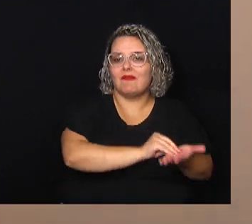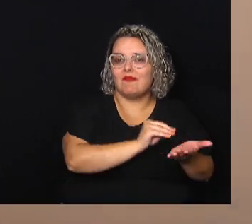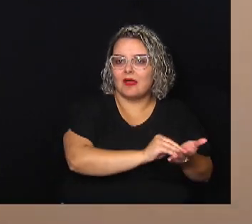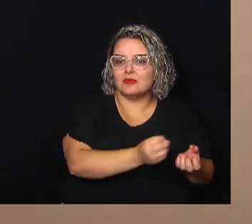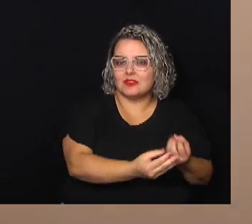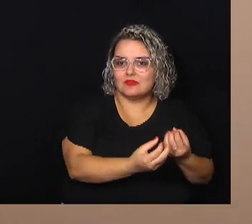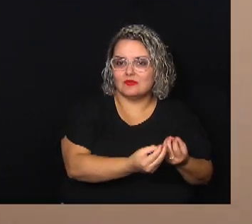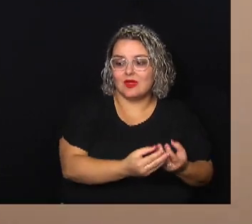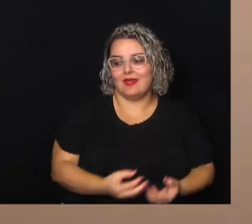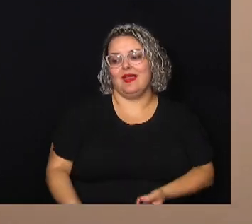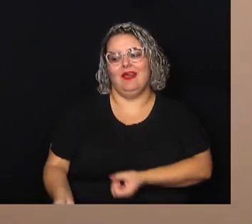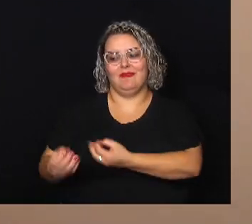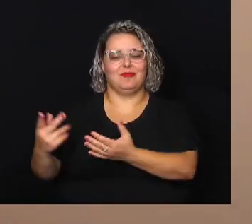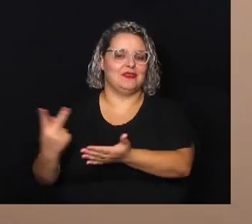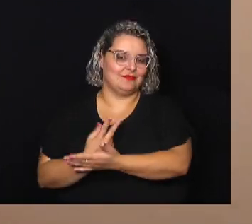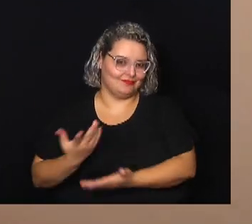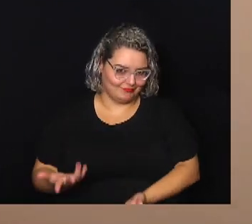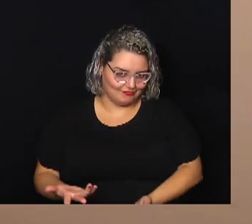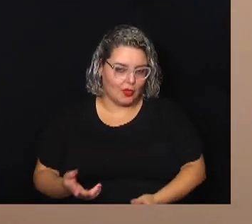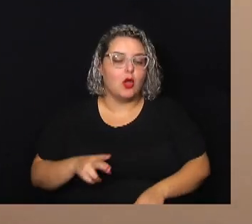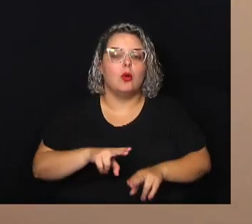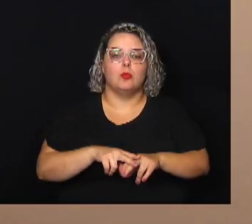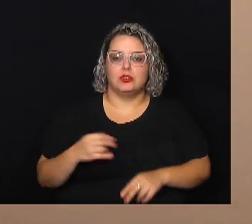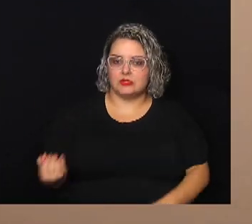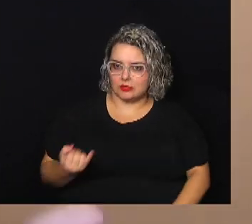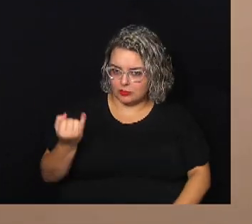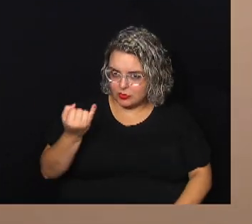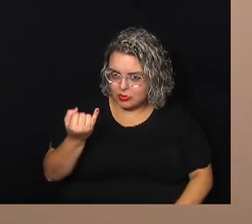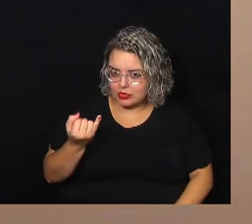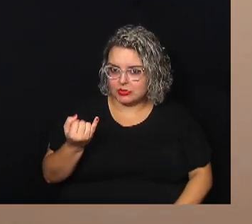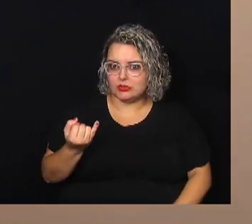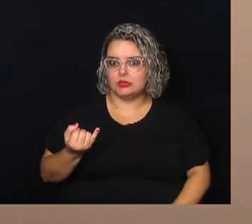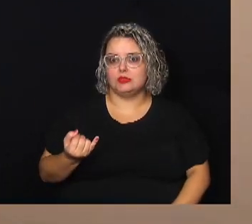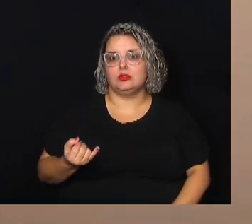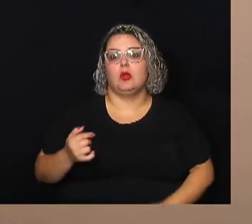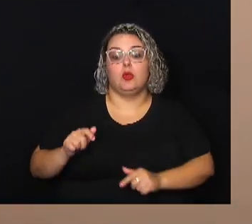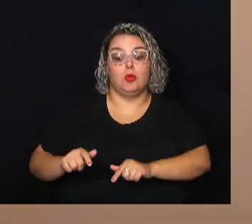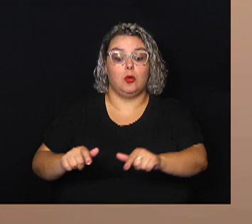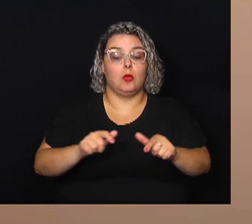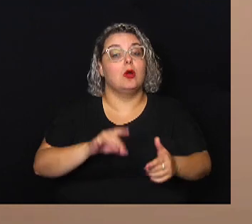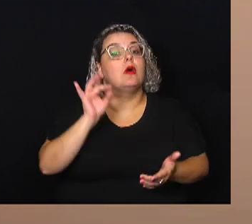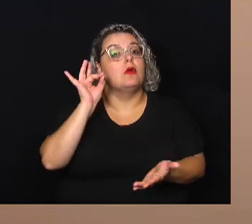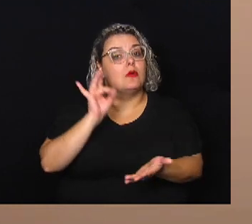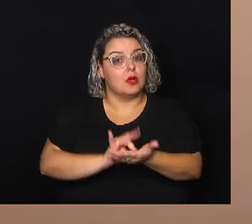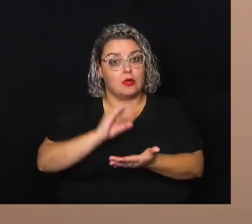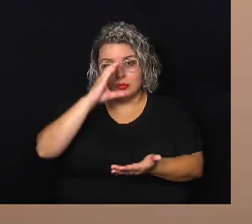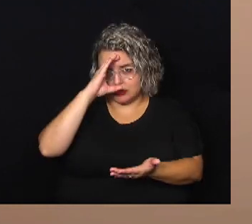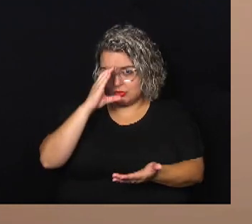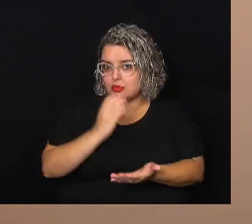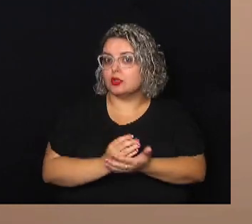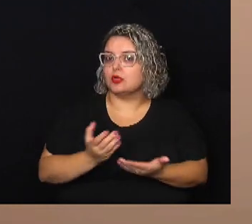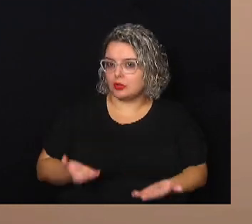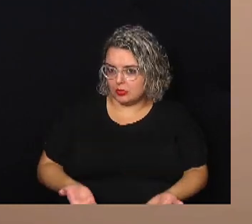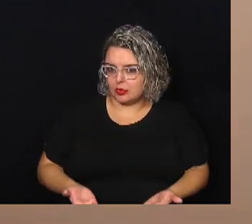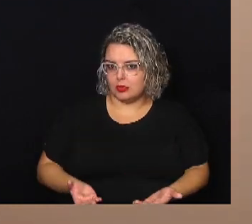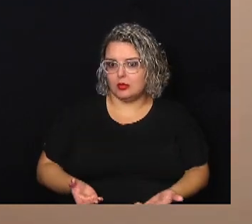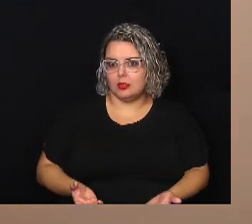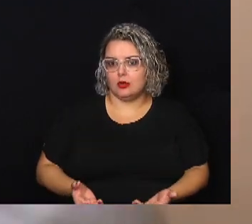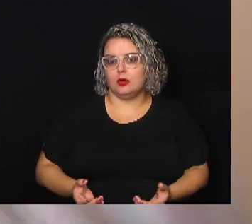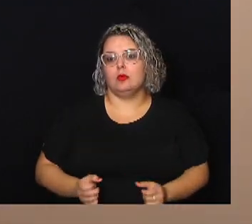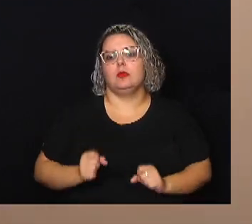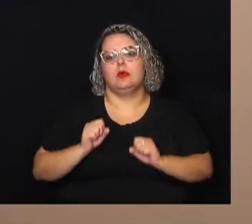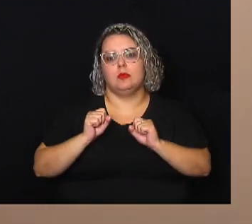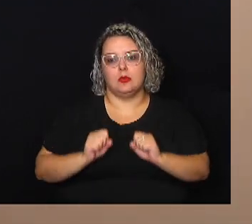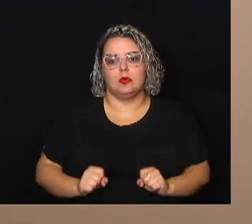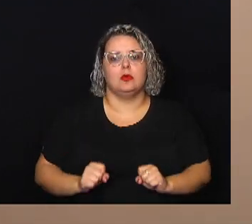procure veículos que sejam verdadeiros, que sejam confiáveis. Podem seguir a SBCO, nós